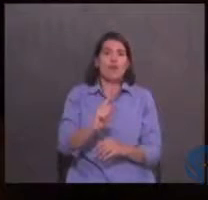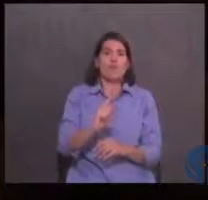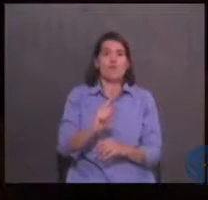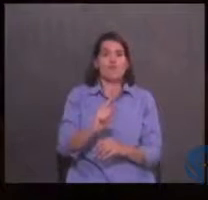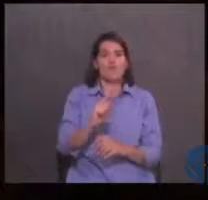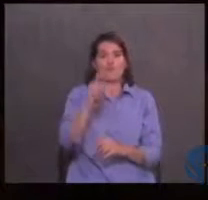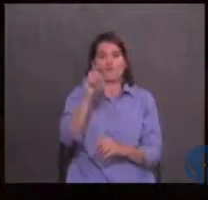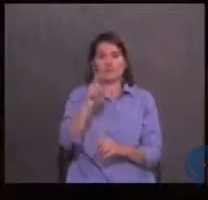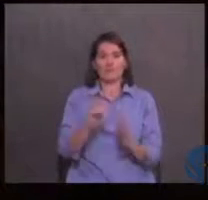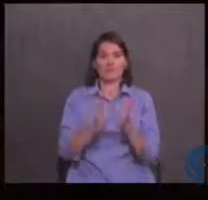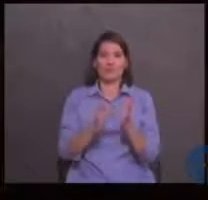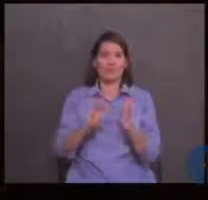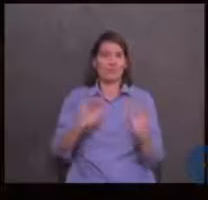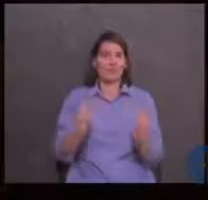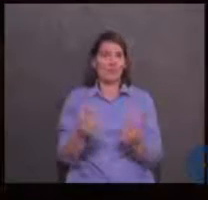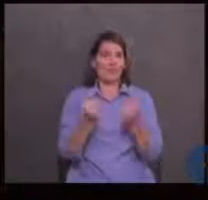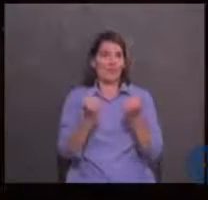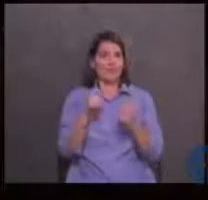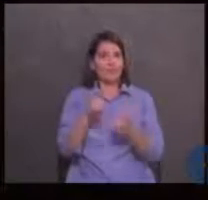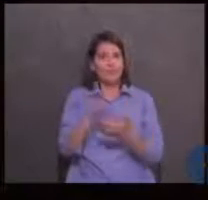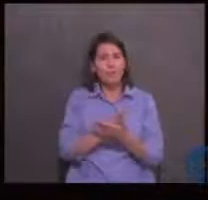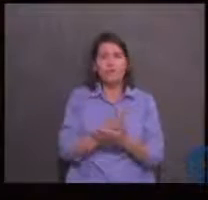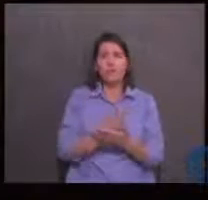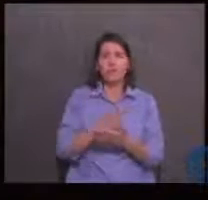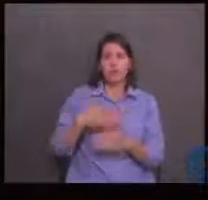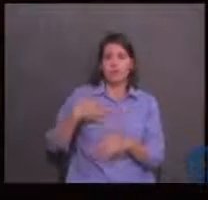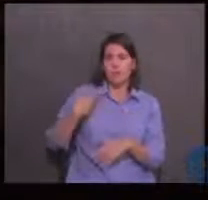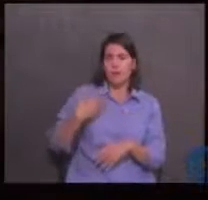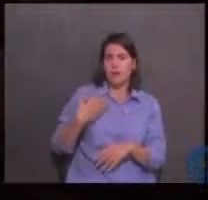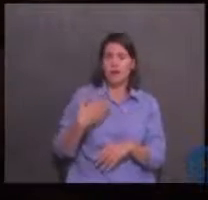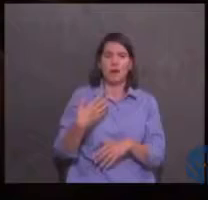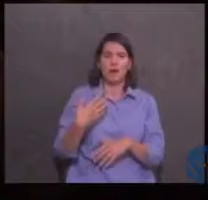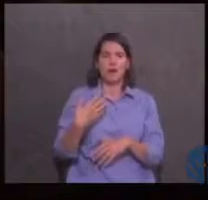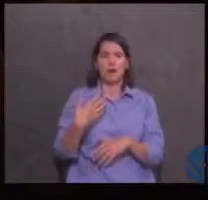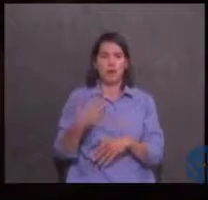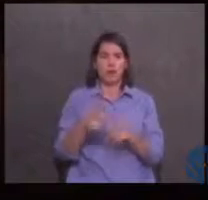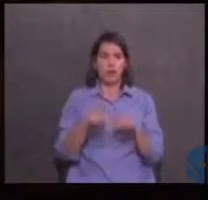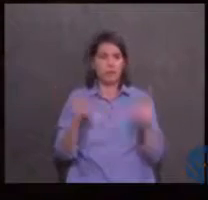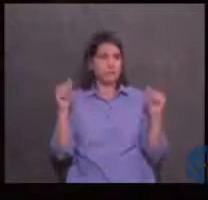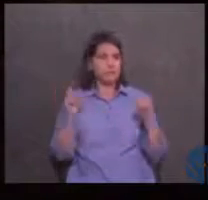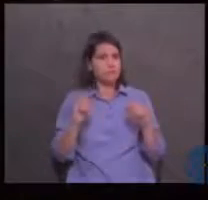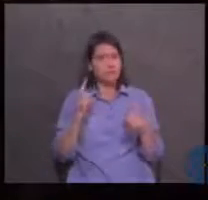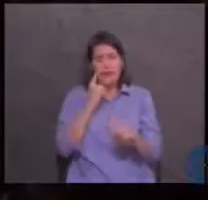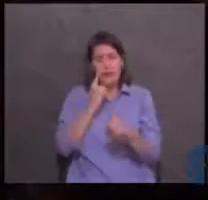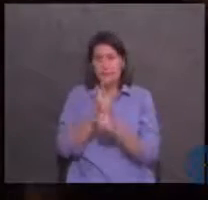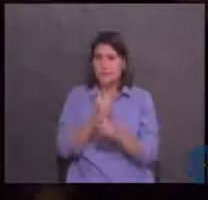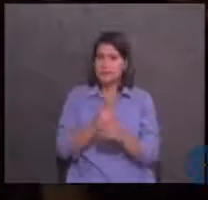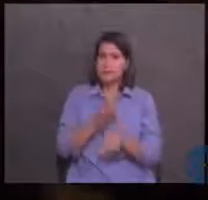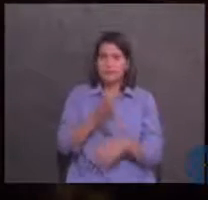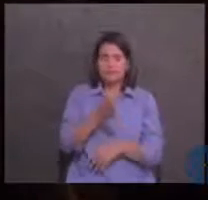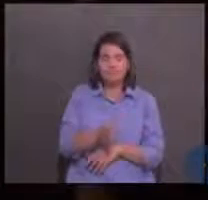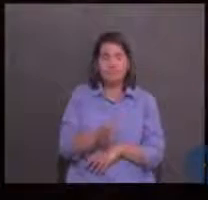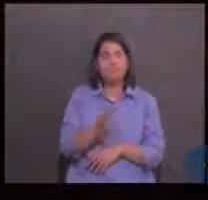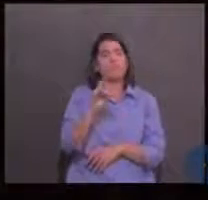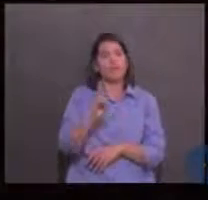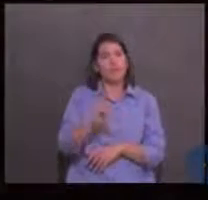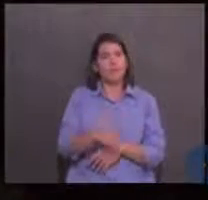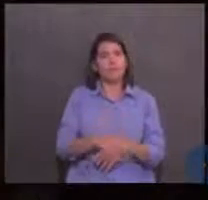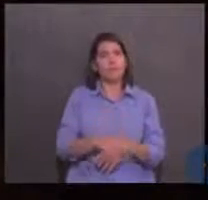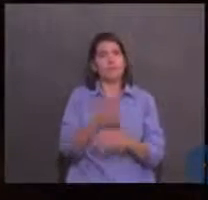dúvida, mas permaneceu firme na sua fé. Em atitude de louvor,